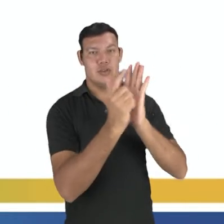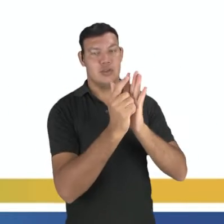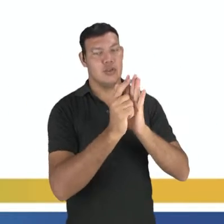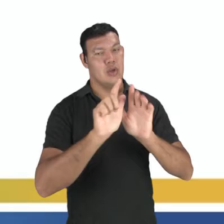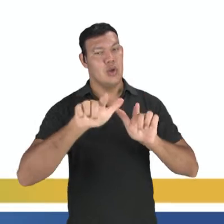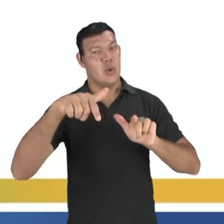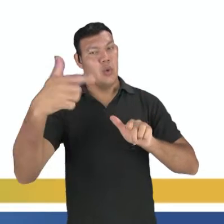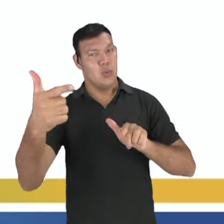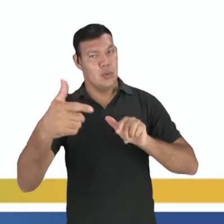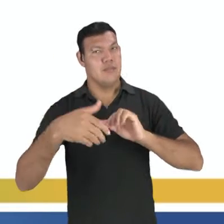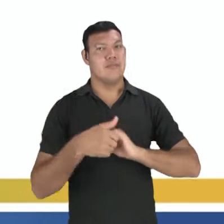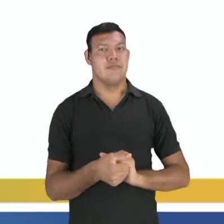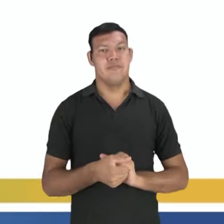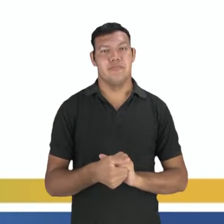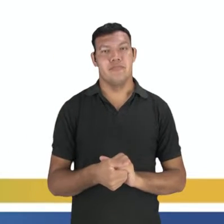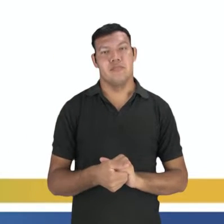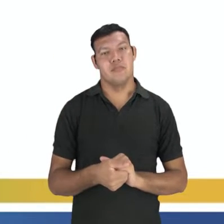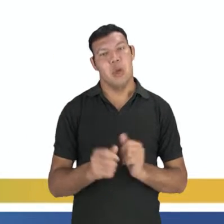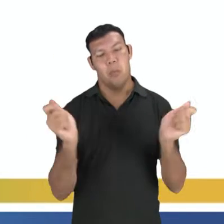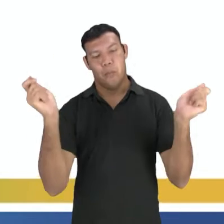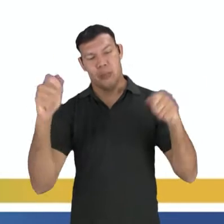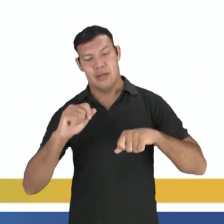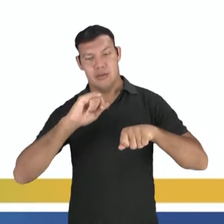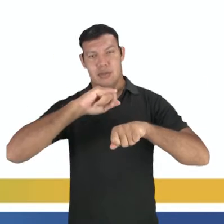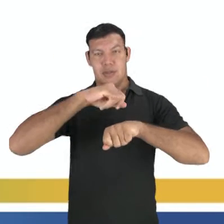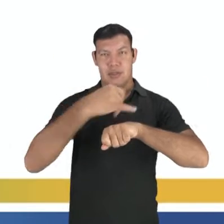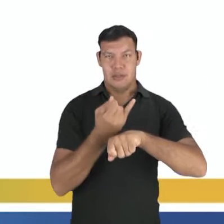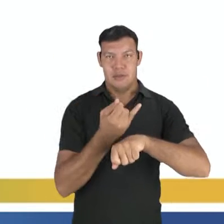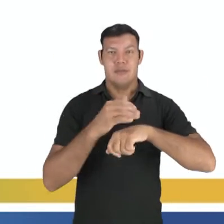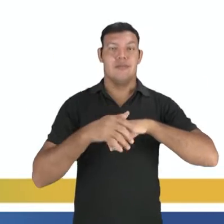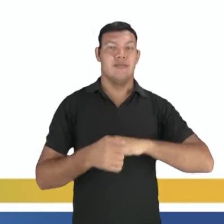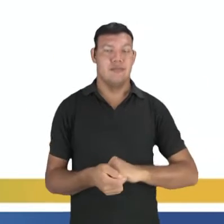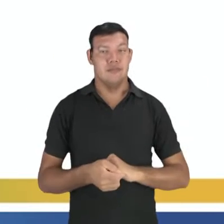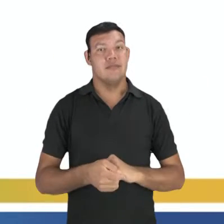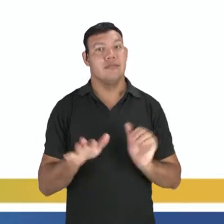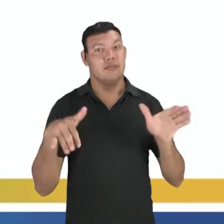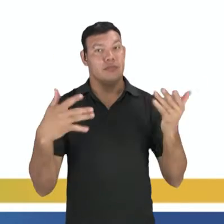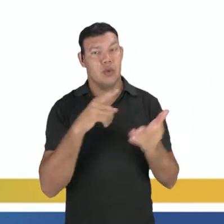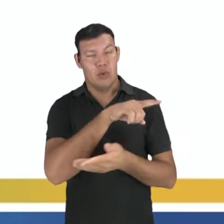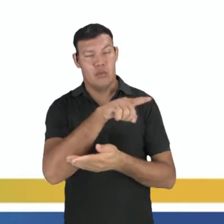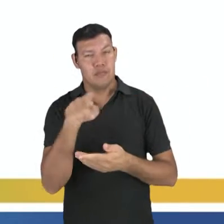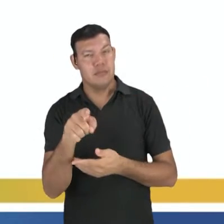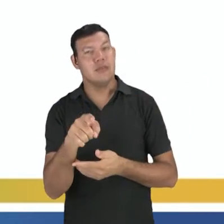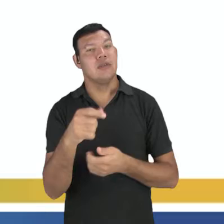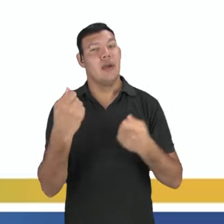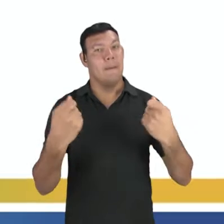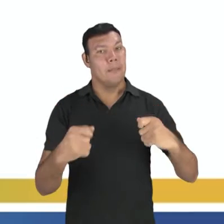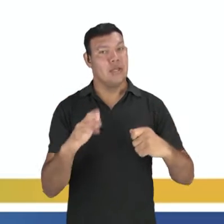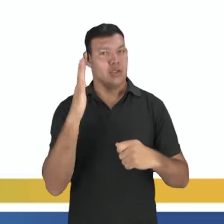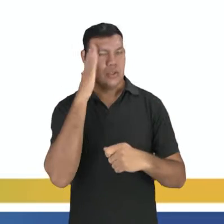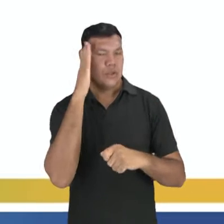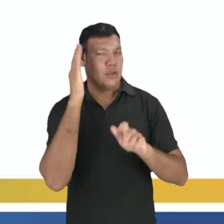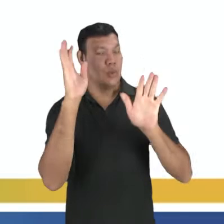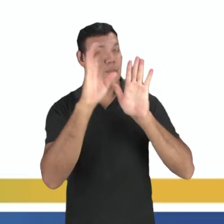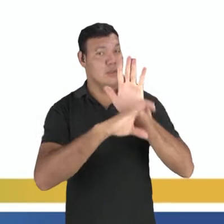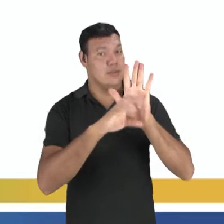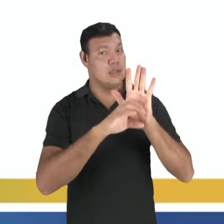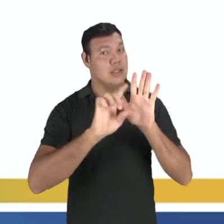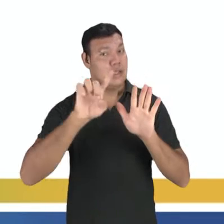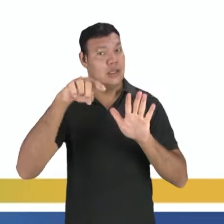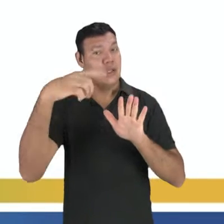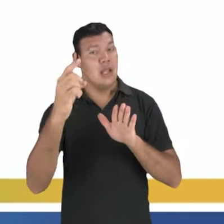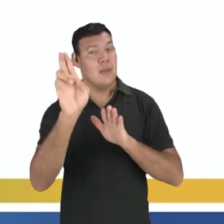orientação, podendo ser um adjetivo, ok? Então, você precisa saber os conceitos para,